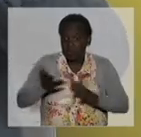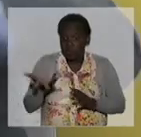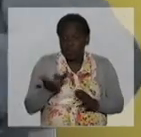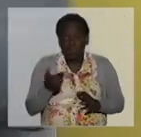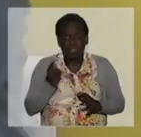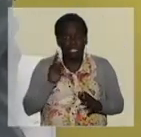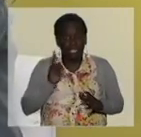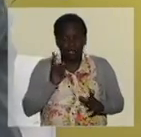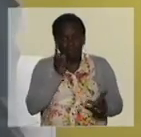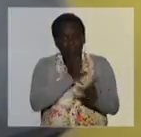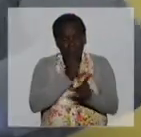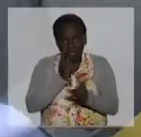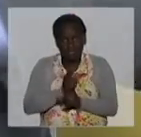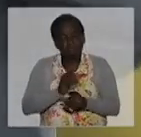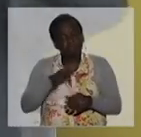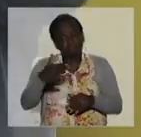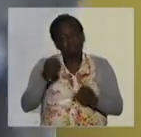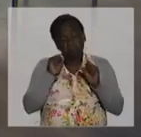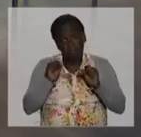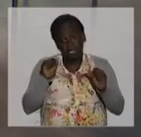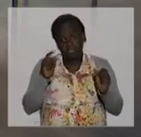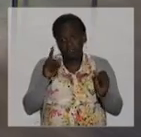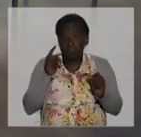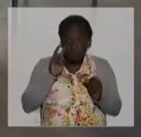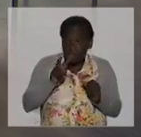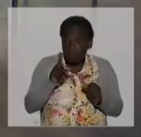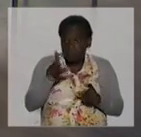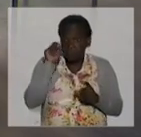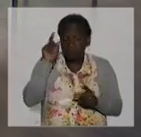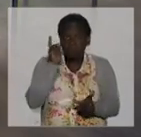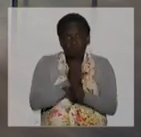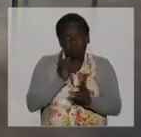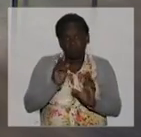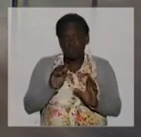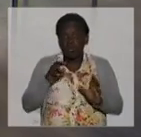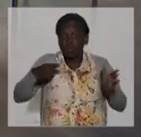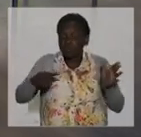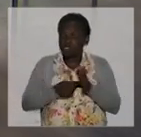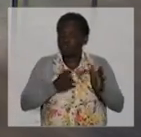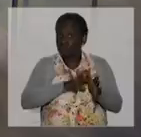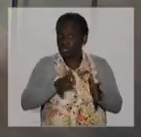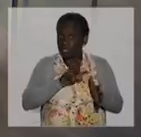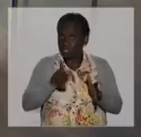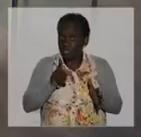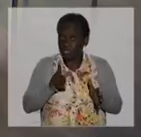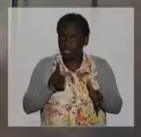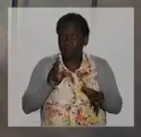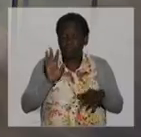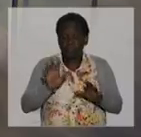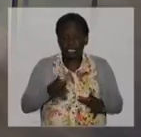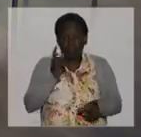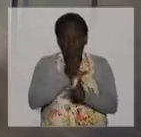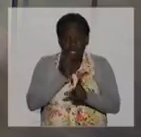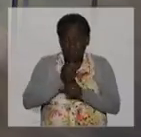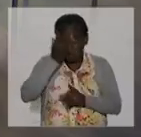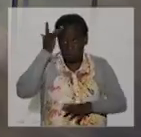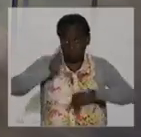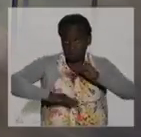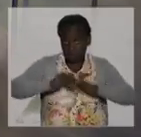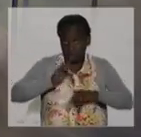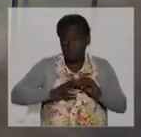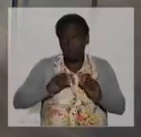A descoberta de talentos é uma consequência daquela frente. Não é esse o objetivo. Mas a descoberta de talentos